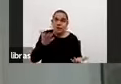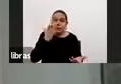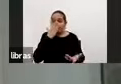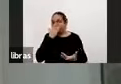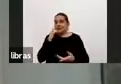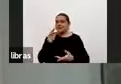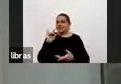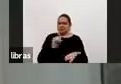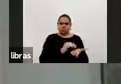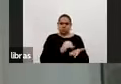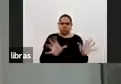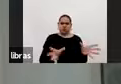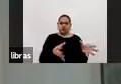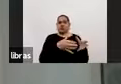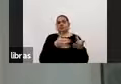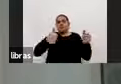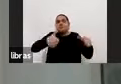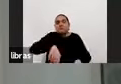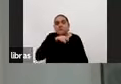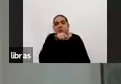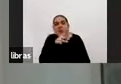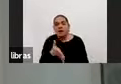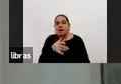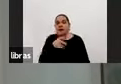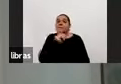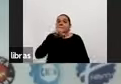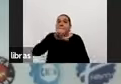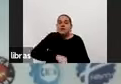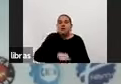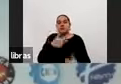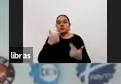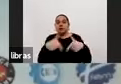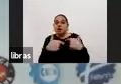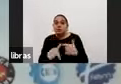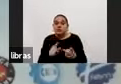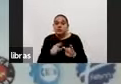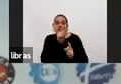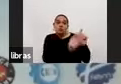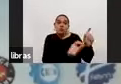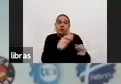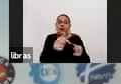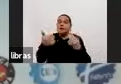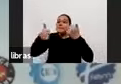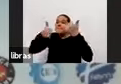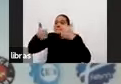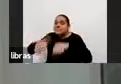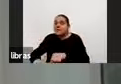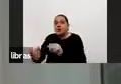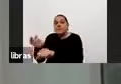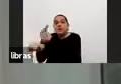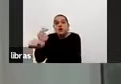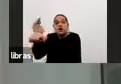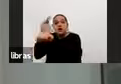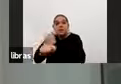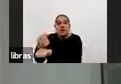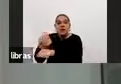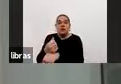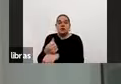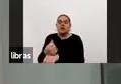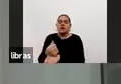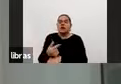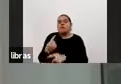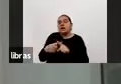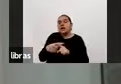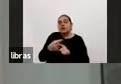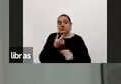É pior não só para os trabalhadores, mas é pior para a economia em geral, porque Sim. você desmobiliza a economia na região e aí menos gente compra,